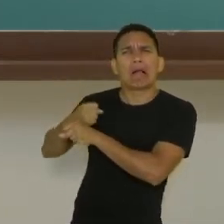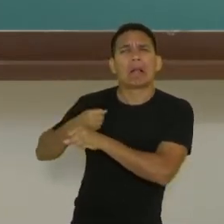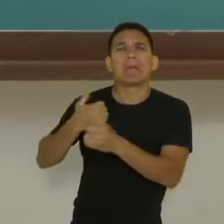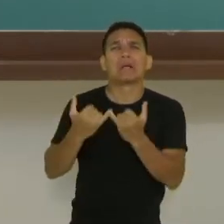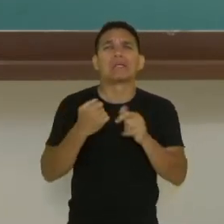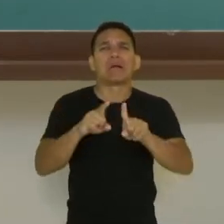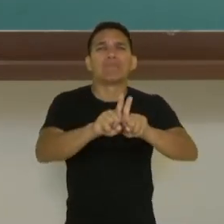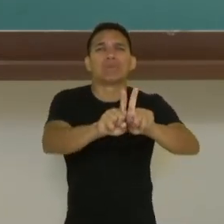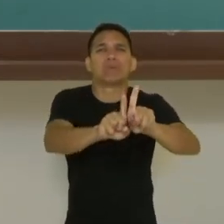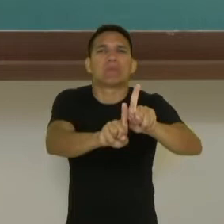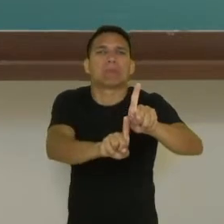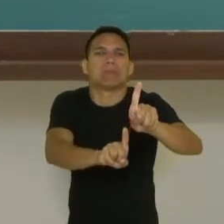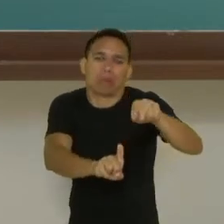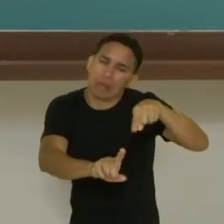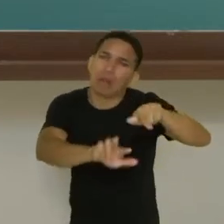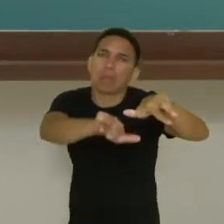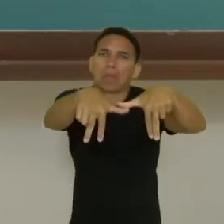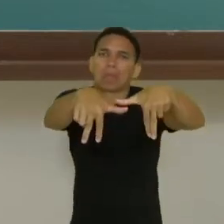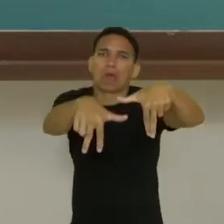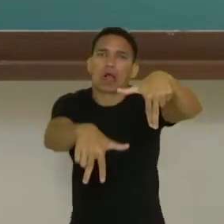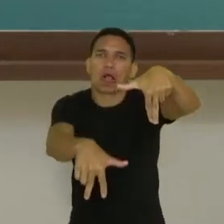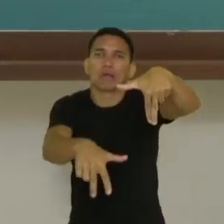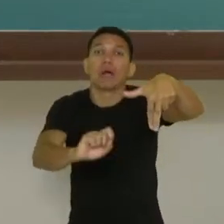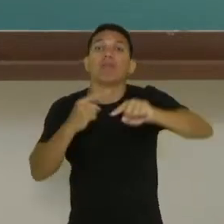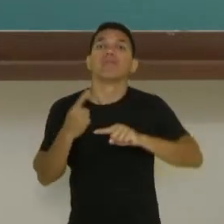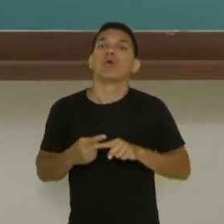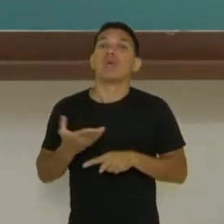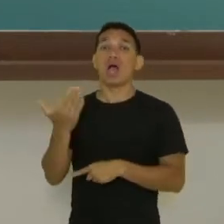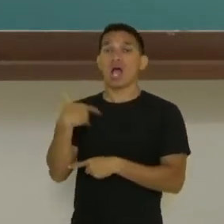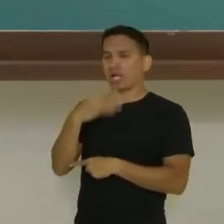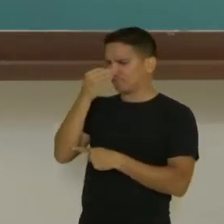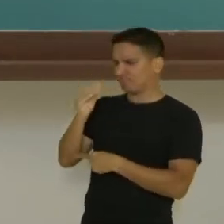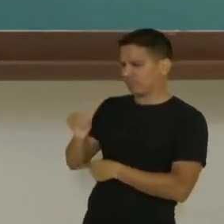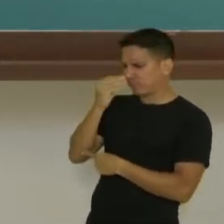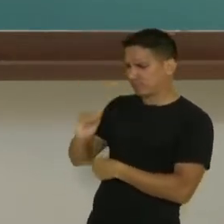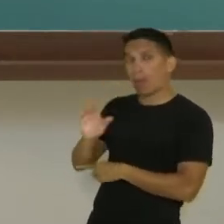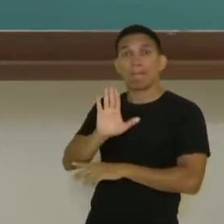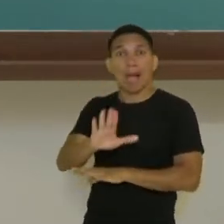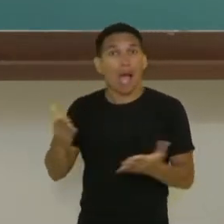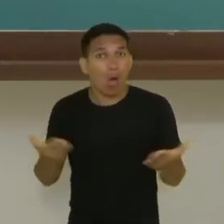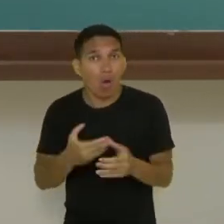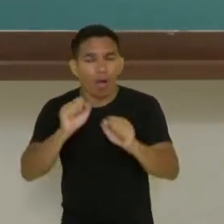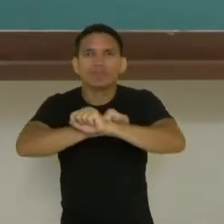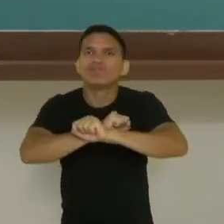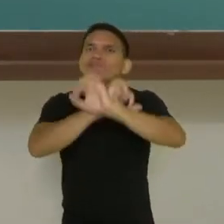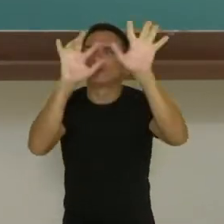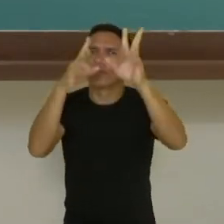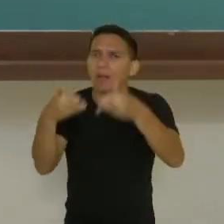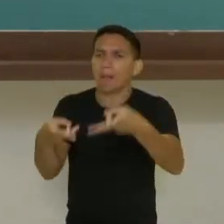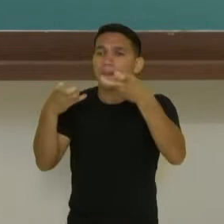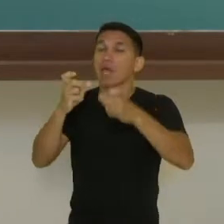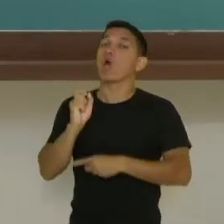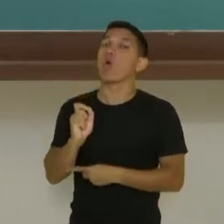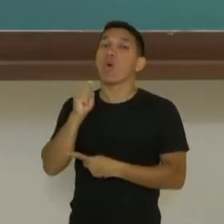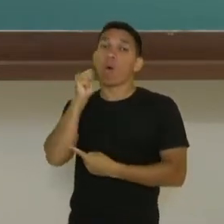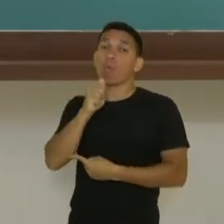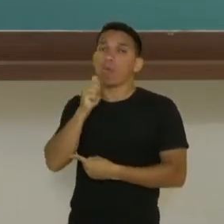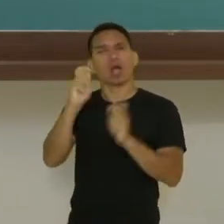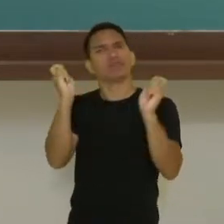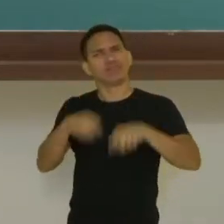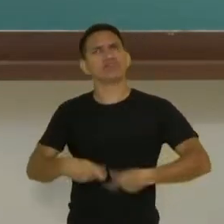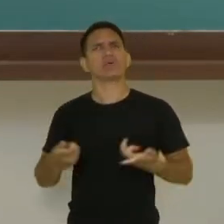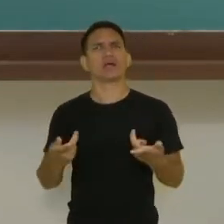trás, porque deixavam elas de lado. Mas hoje está muito claro para todos que as mulheres têm a mesma